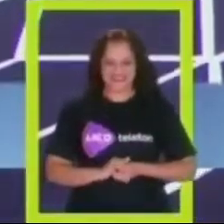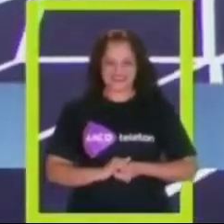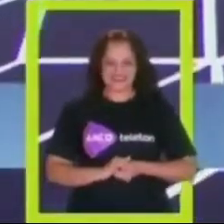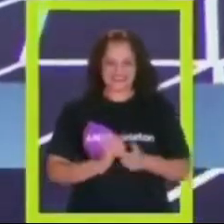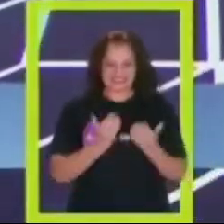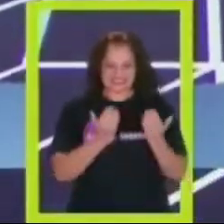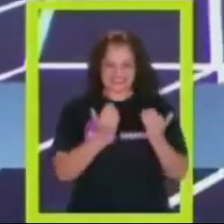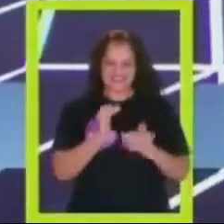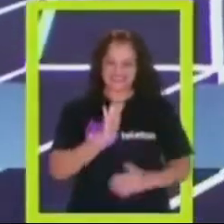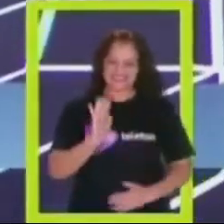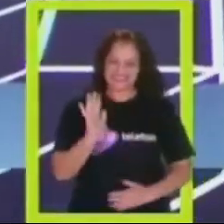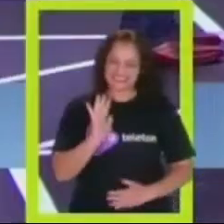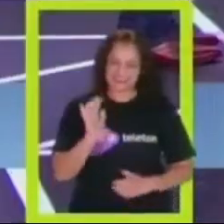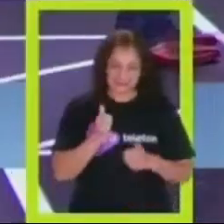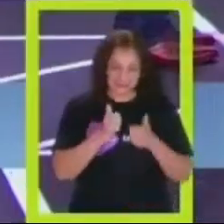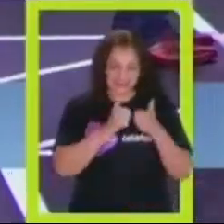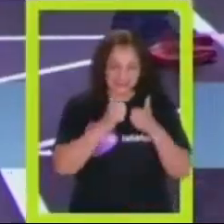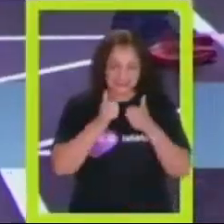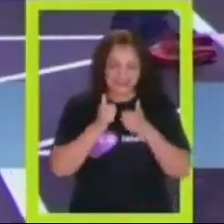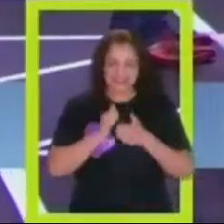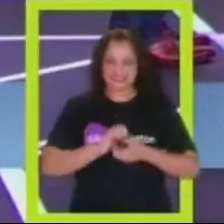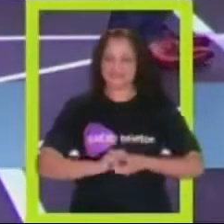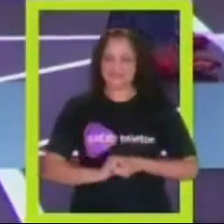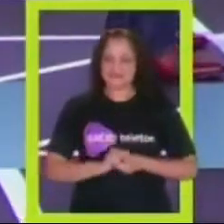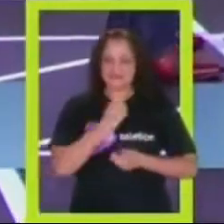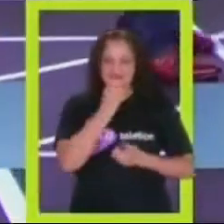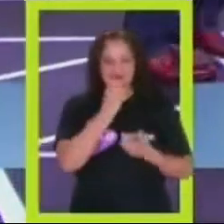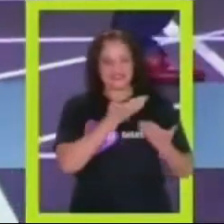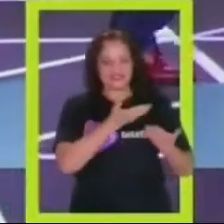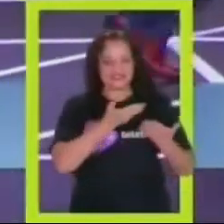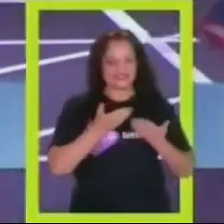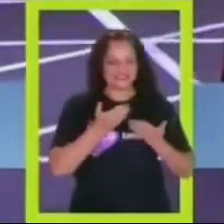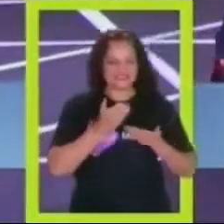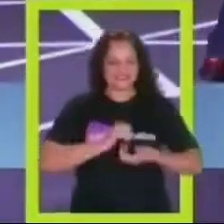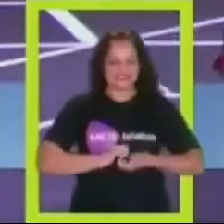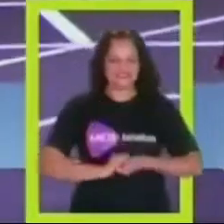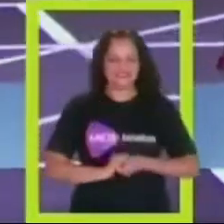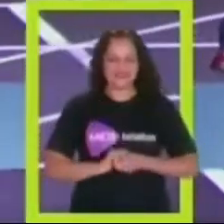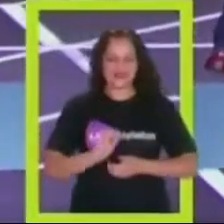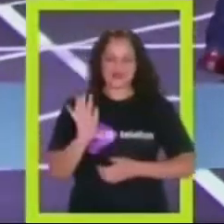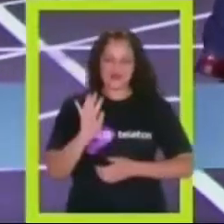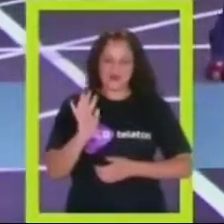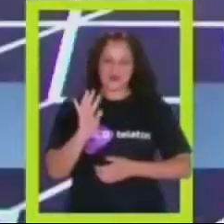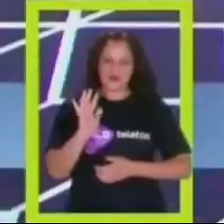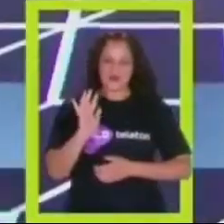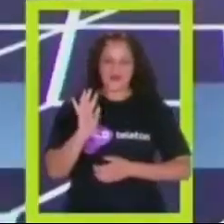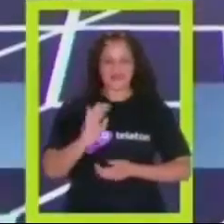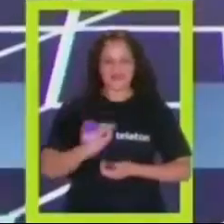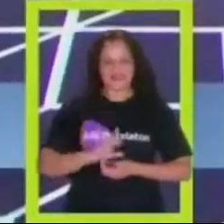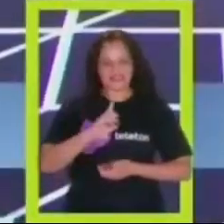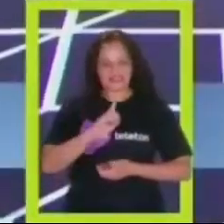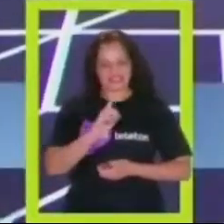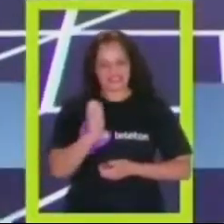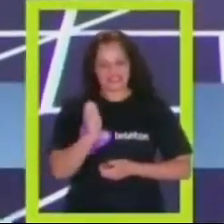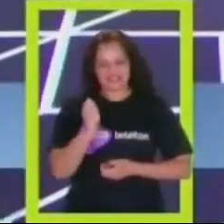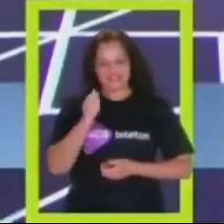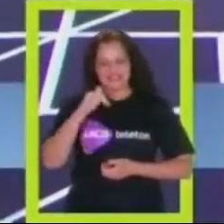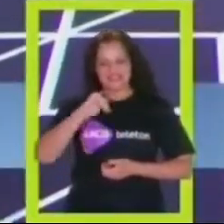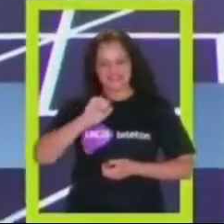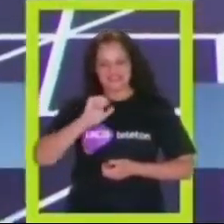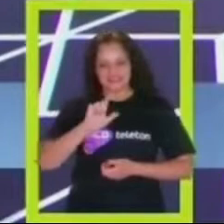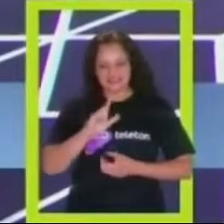Olá, tudo bem? Seja bem-vindo. Oi, Daniel, tudo bom? Tudo bem,